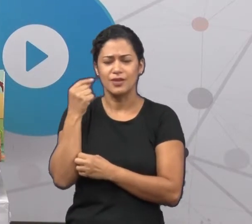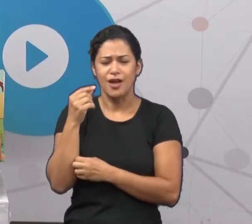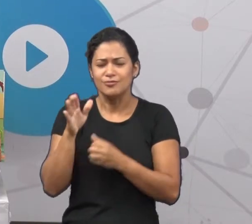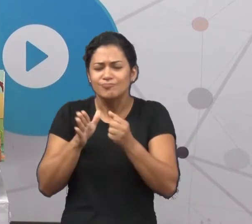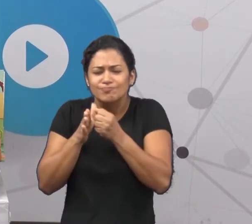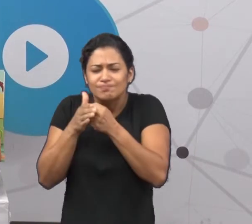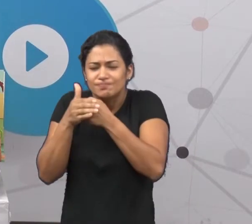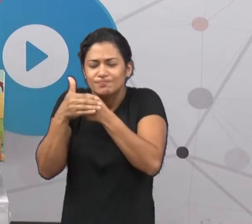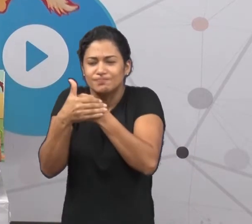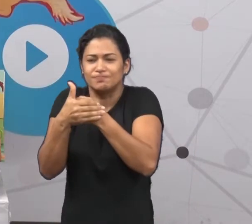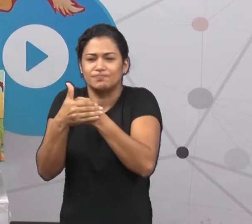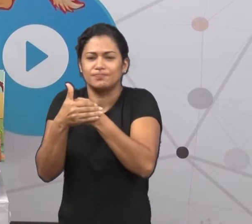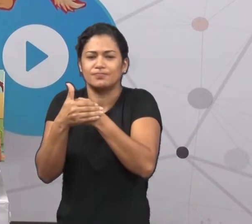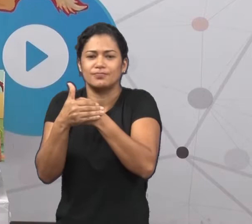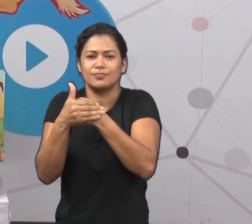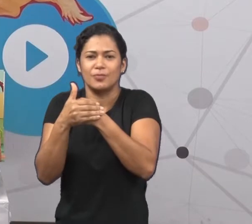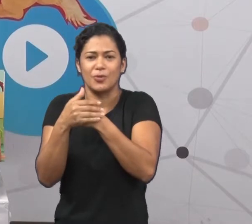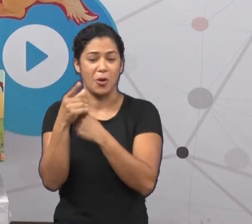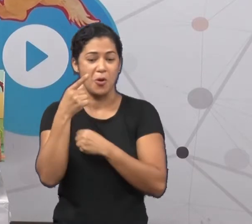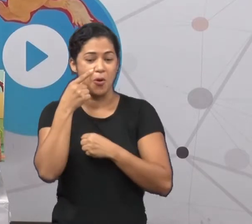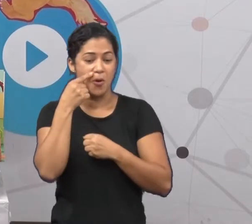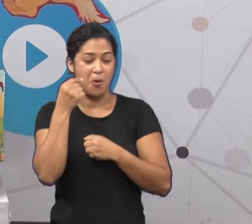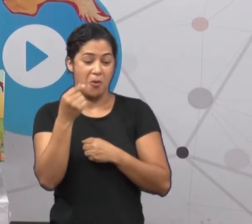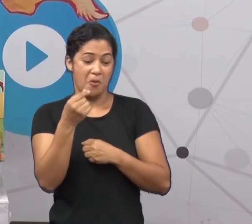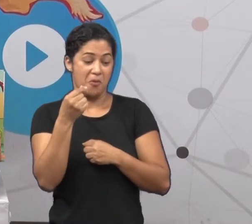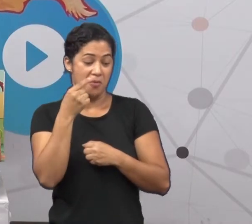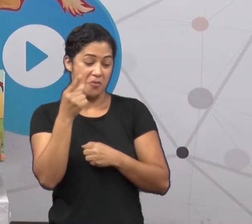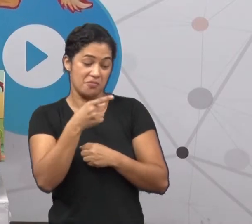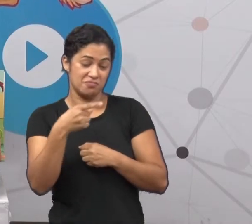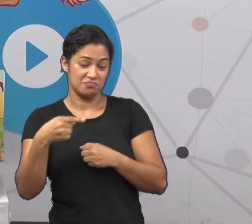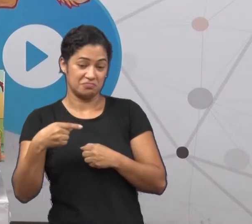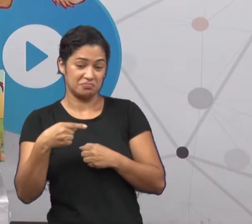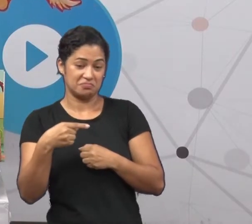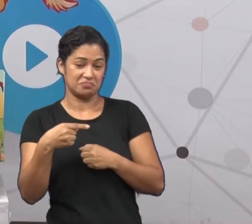se esconder. O ratinho do campo, coitado,